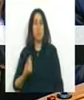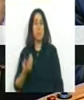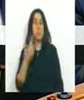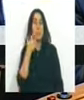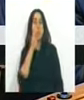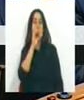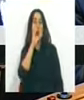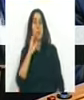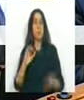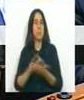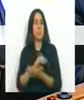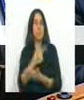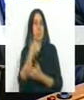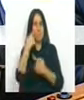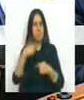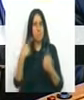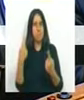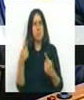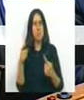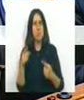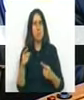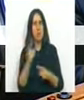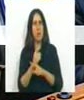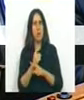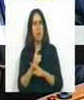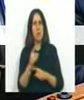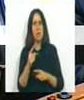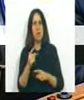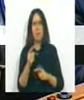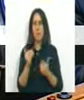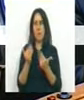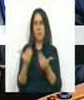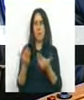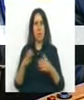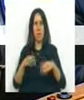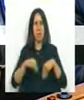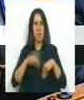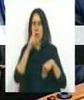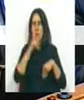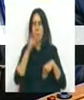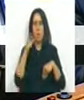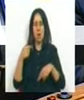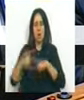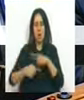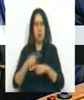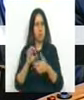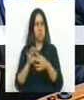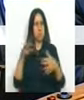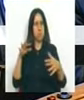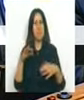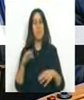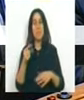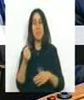da comunicação social, ultrapassaram estas ofertas claramente o aceitável pelos usos e bons costumes. O reembolso